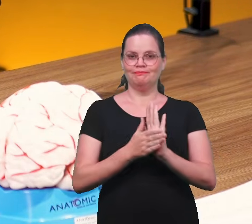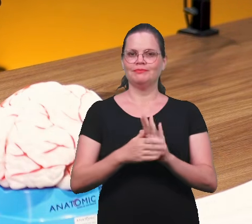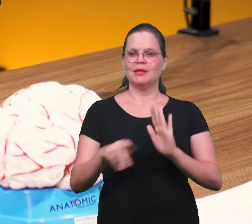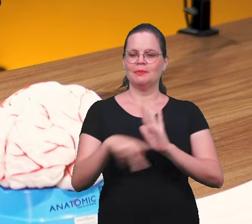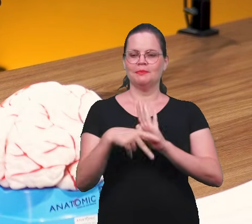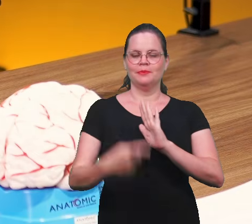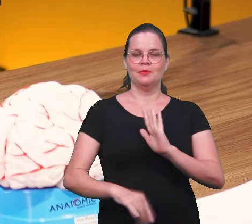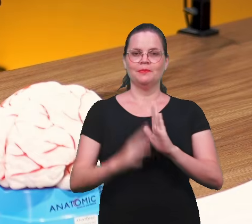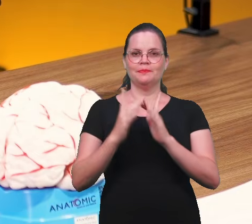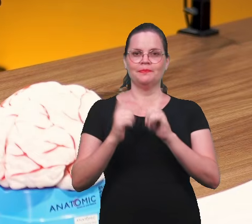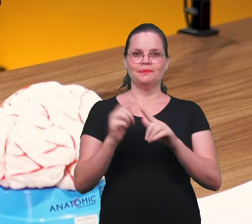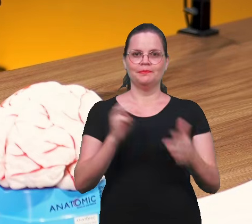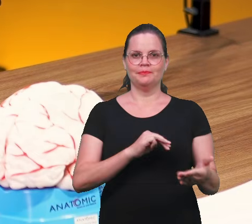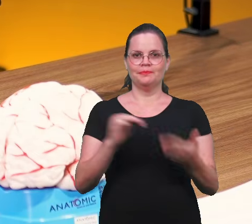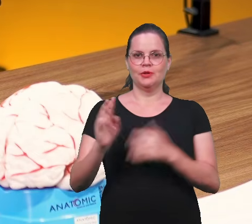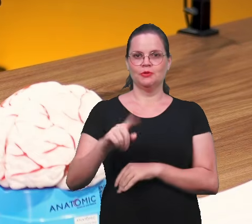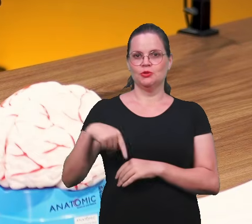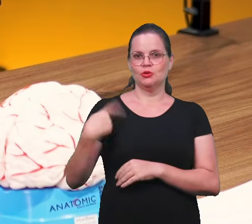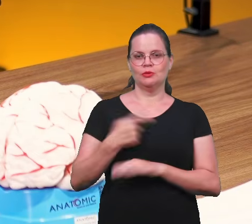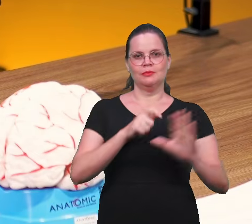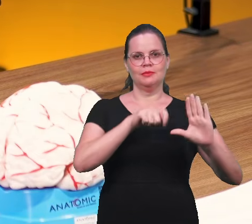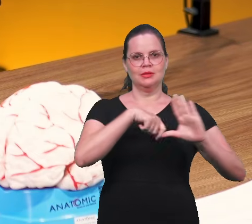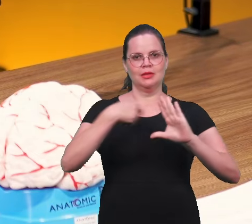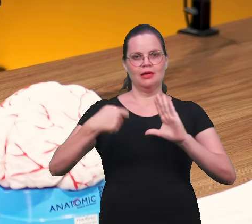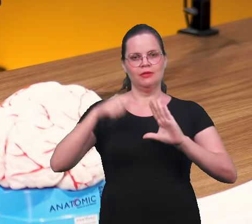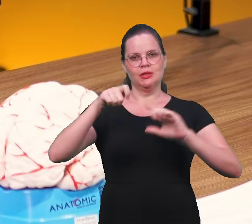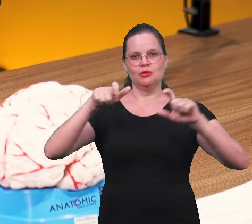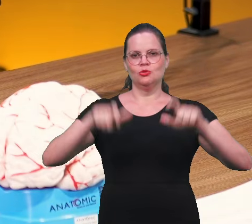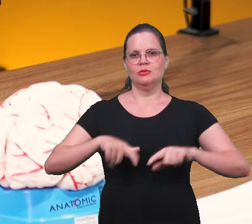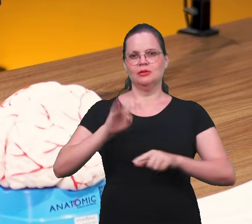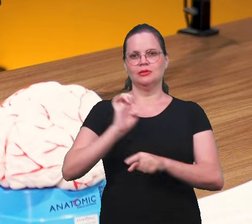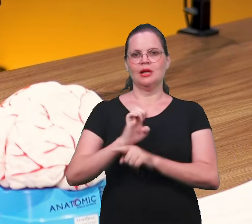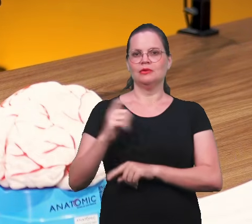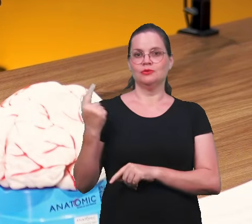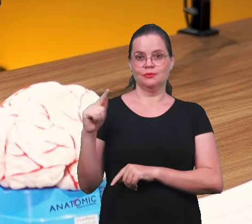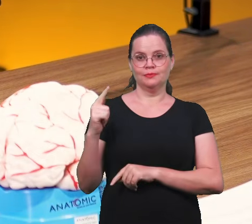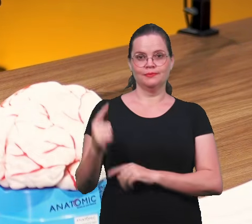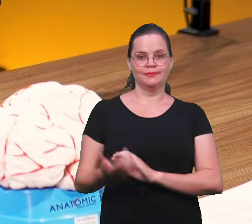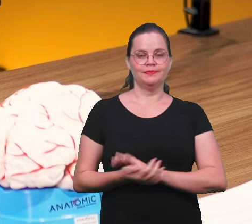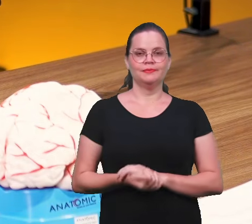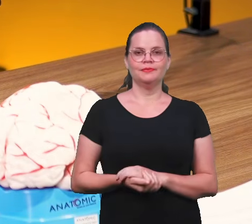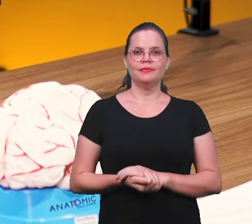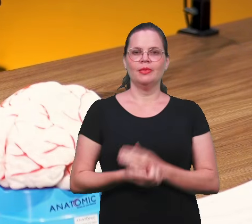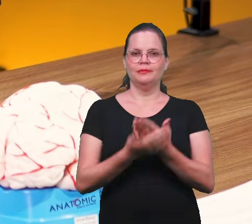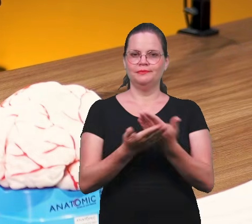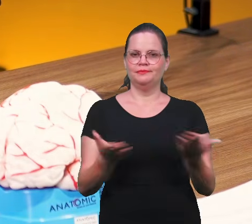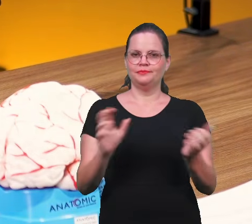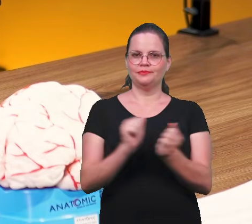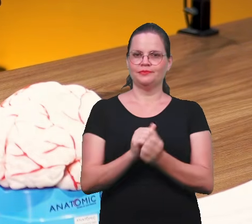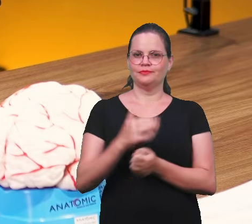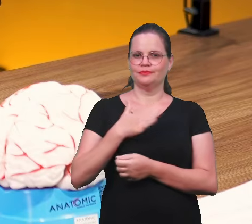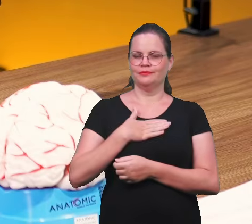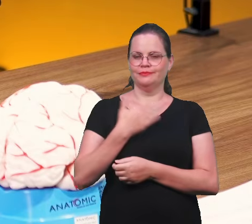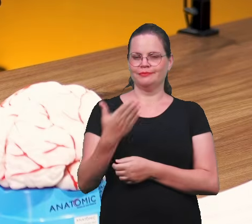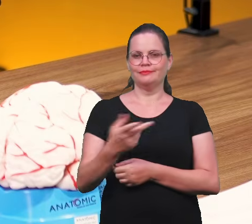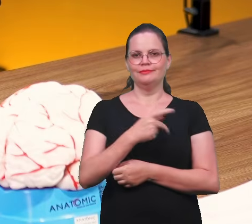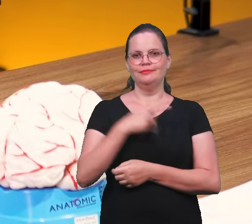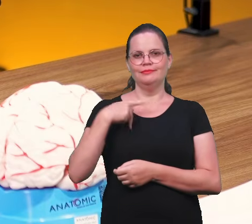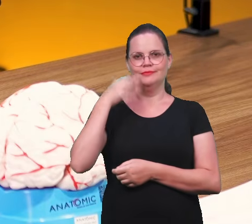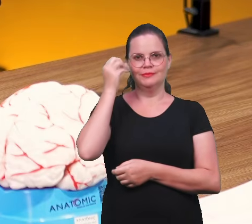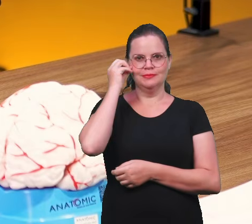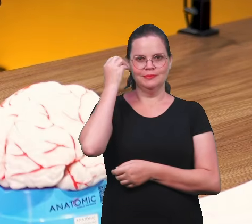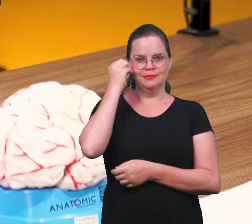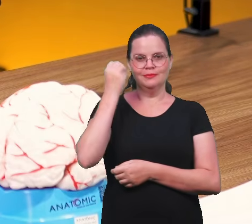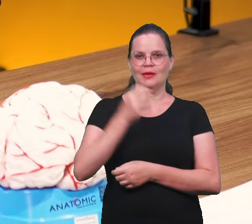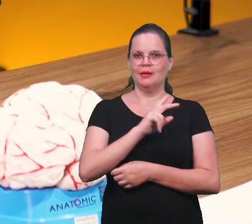falamos aqui dos nossos estúdios na cidade de Goiânia, no estado de Goiás. Comigo no estúdio, pastor Orlando Capuzzo. A